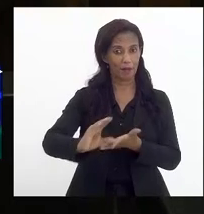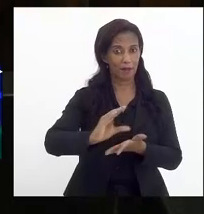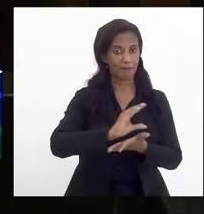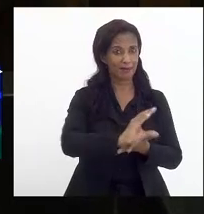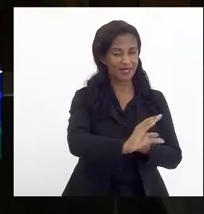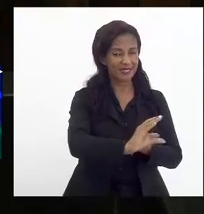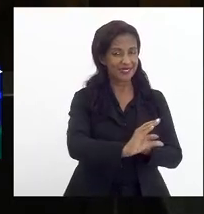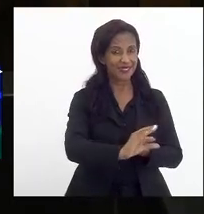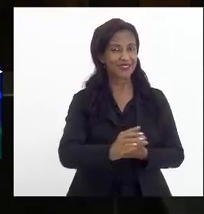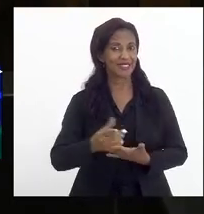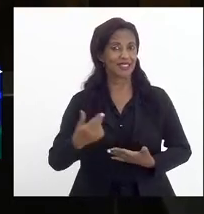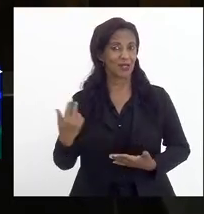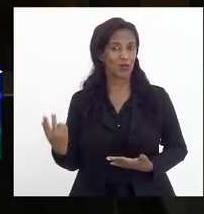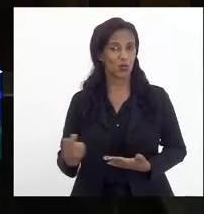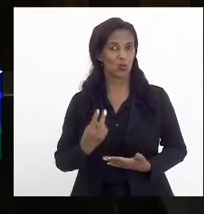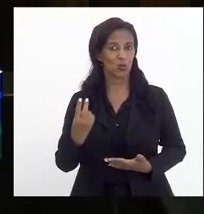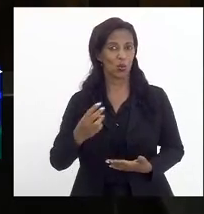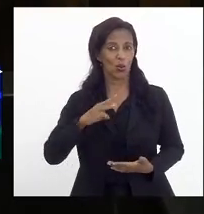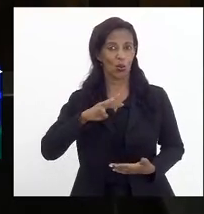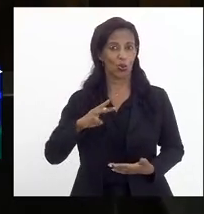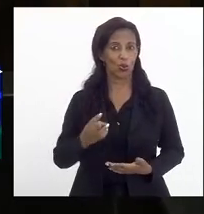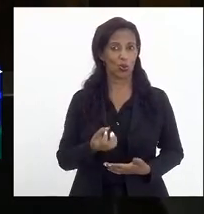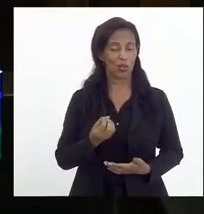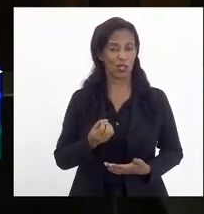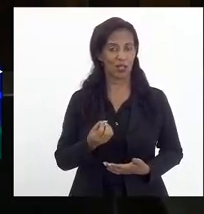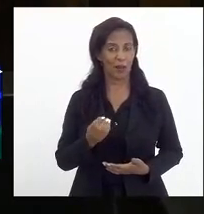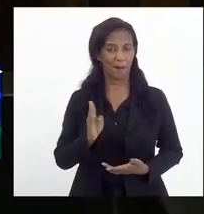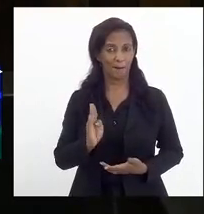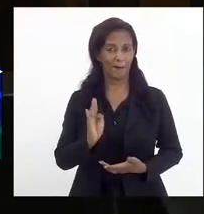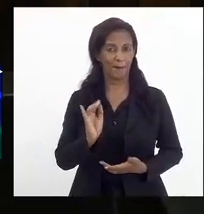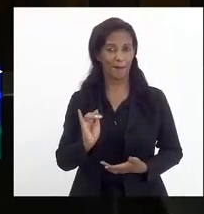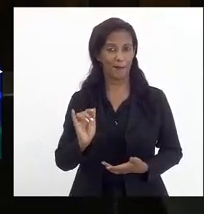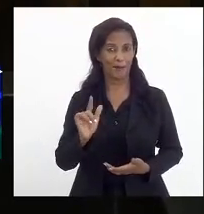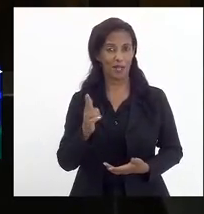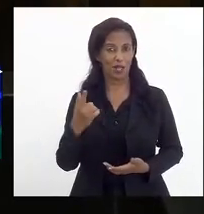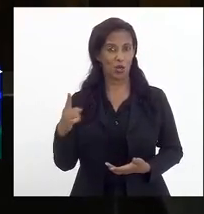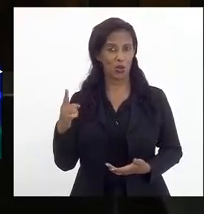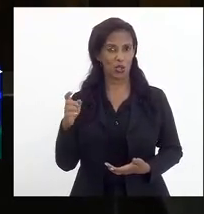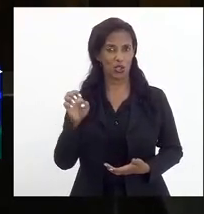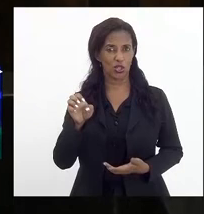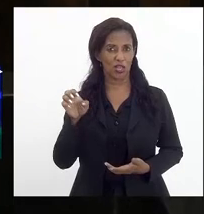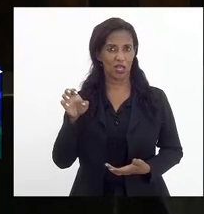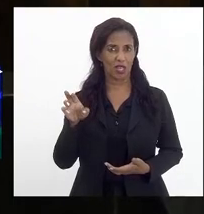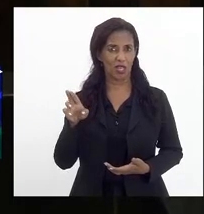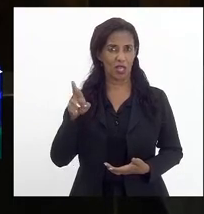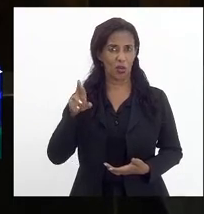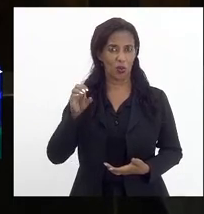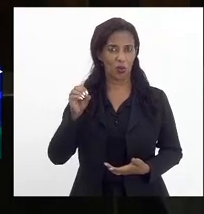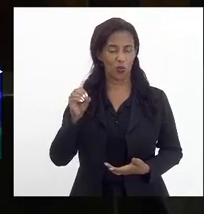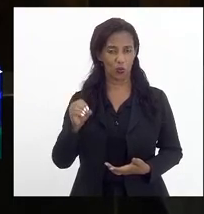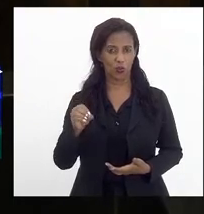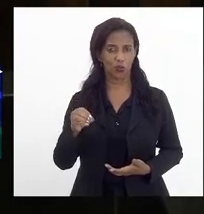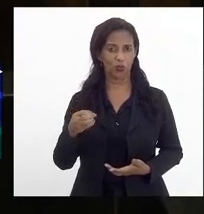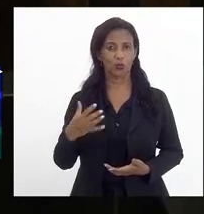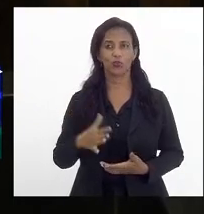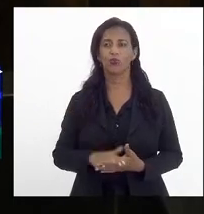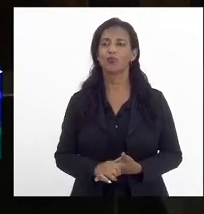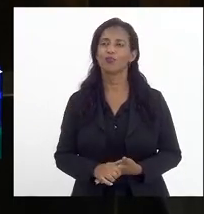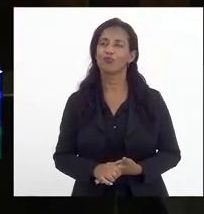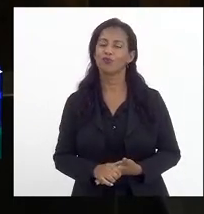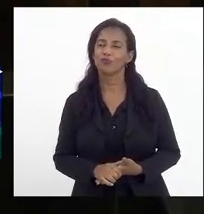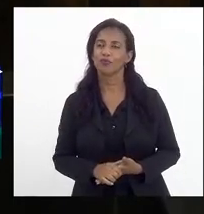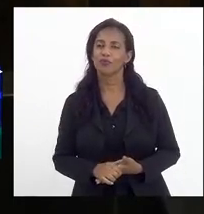a bagatela de 30 milhões de euros 30 milhões de